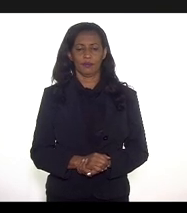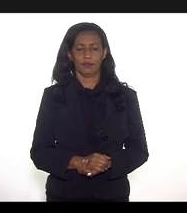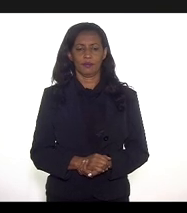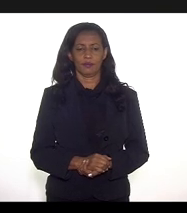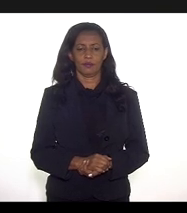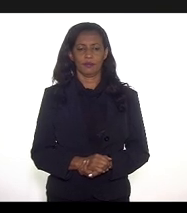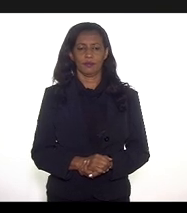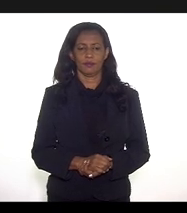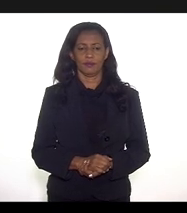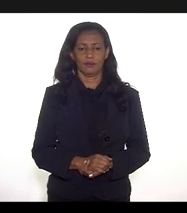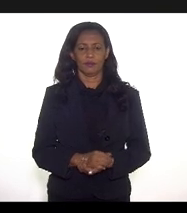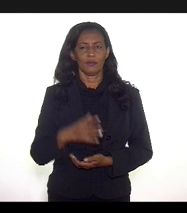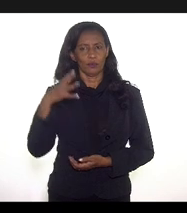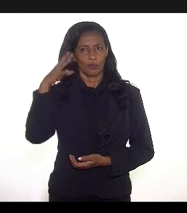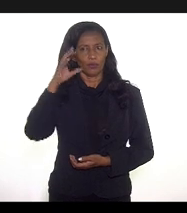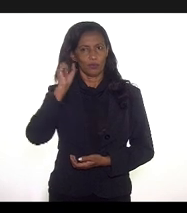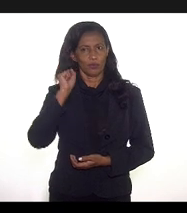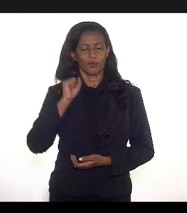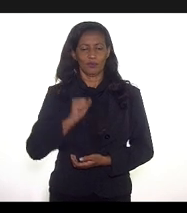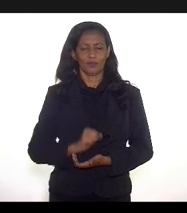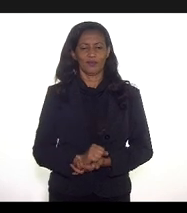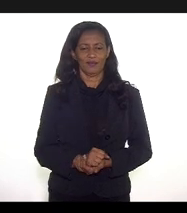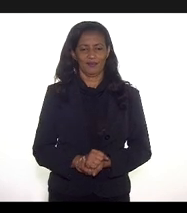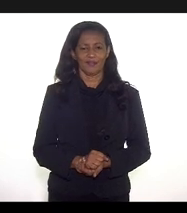Estão me ouvindo agora?